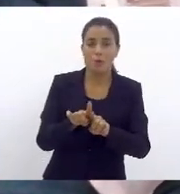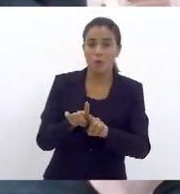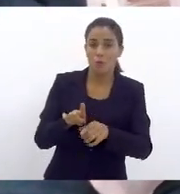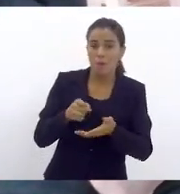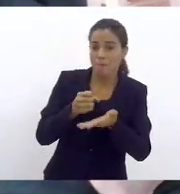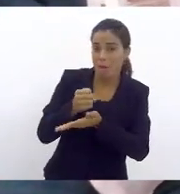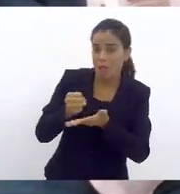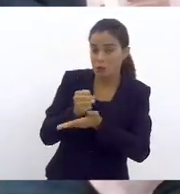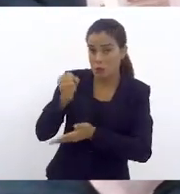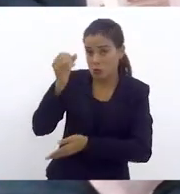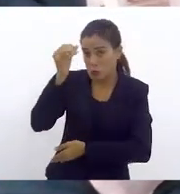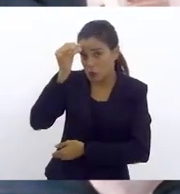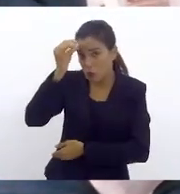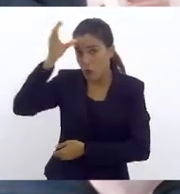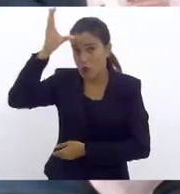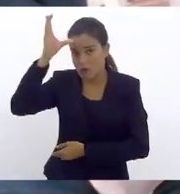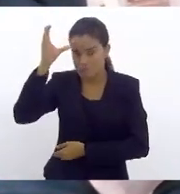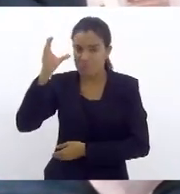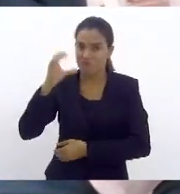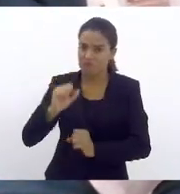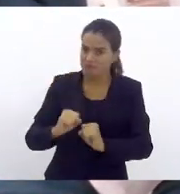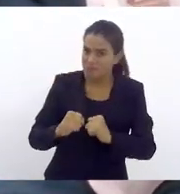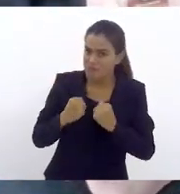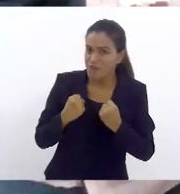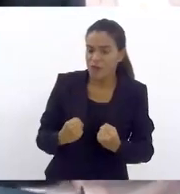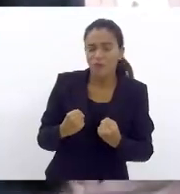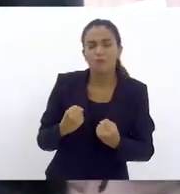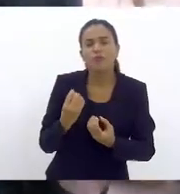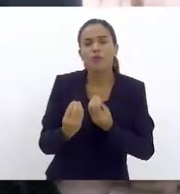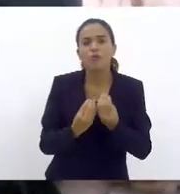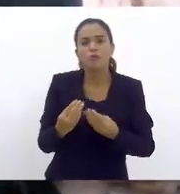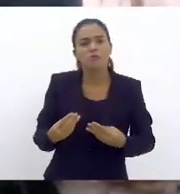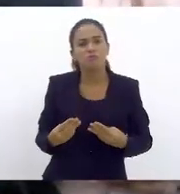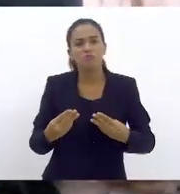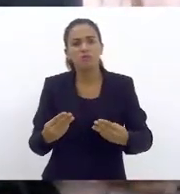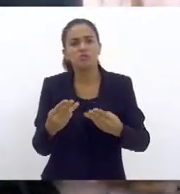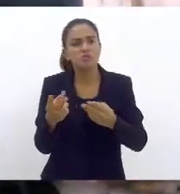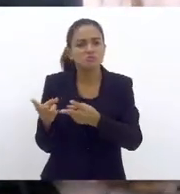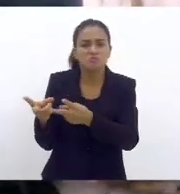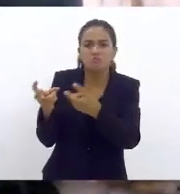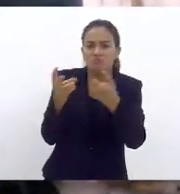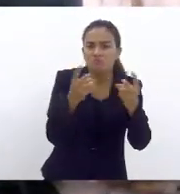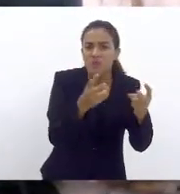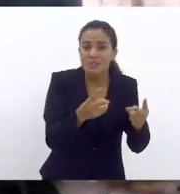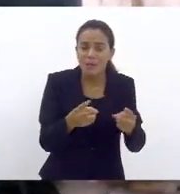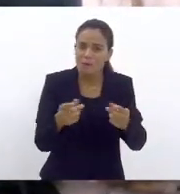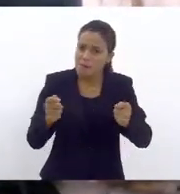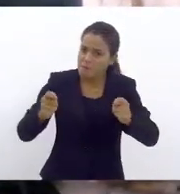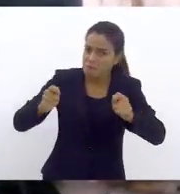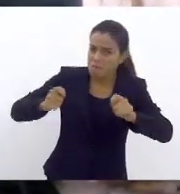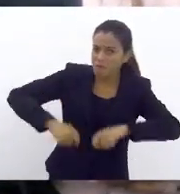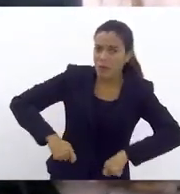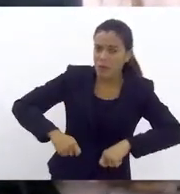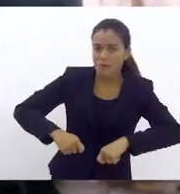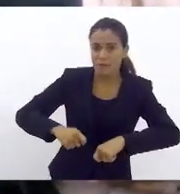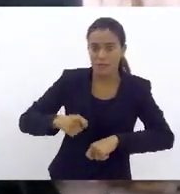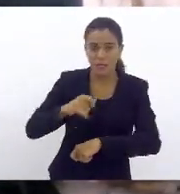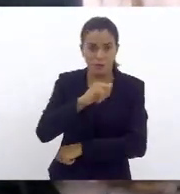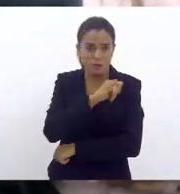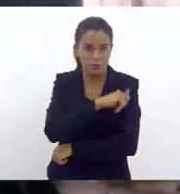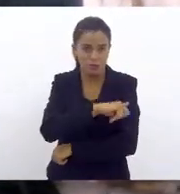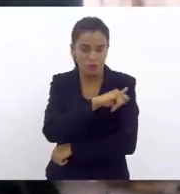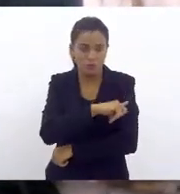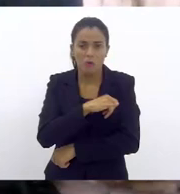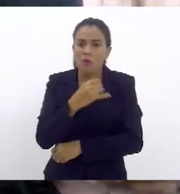e todas essas mas como o ministro ver assim a principal potencialidade do Rio de Janeiro e